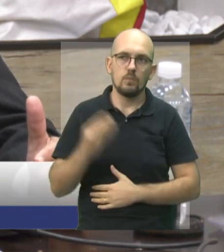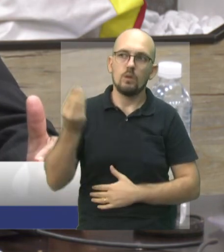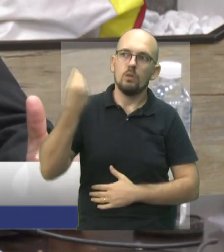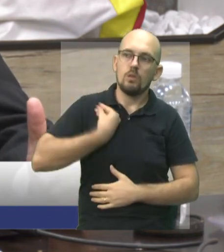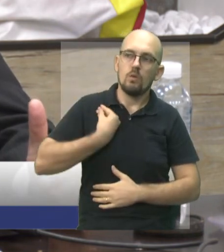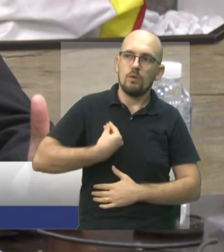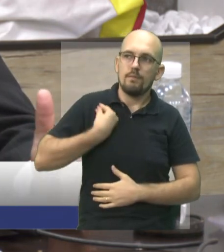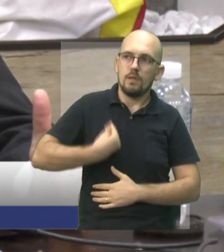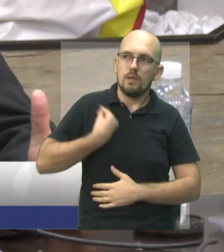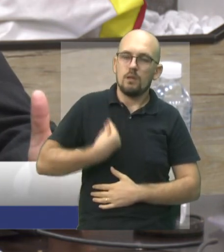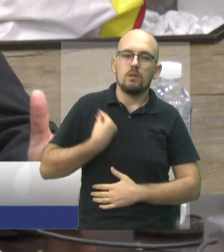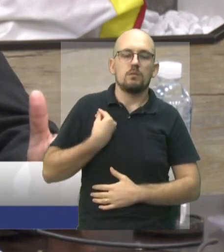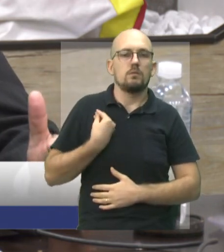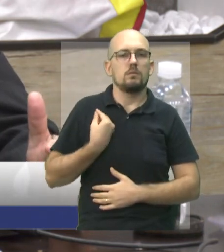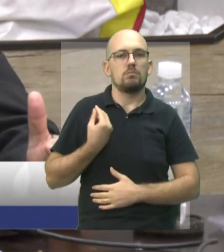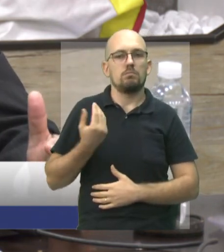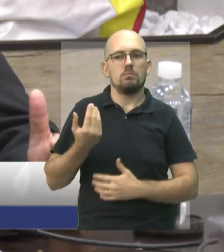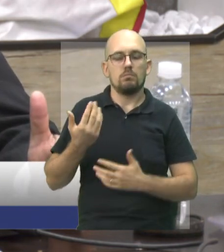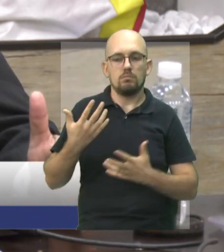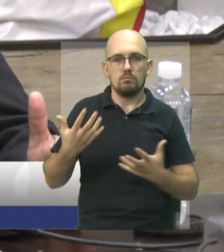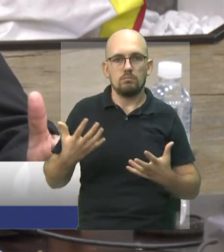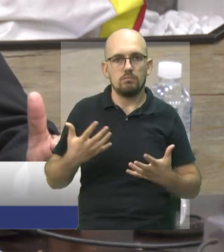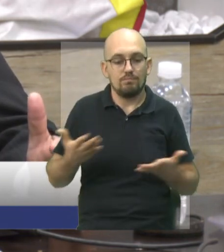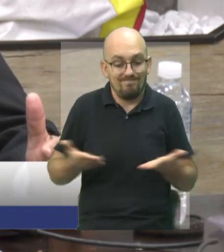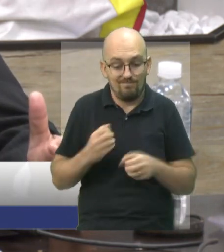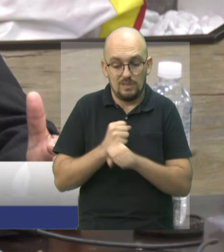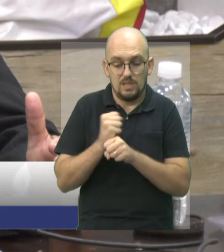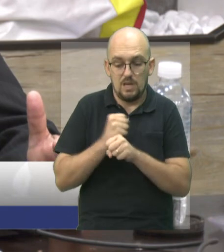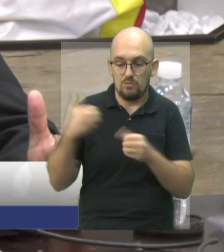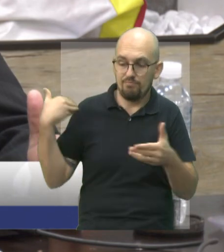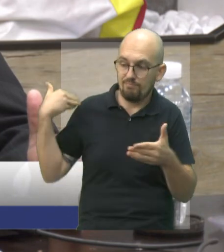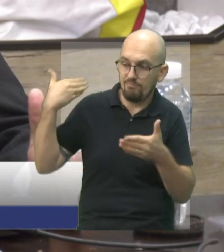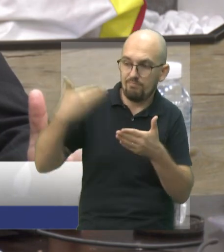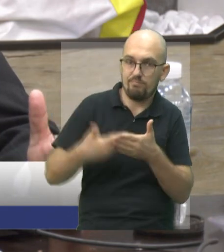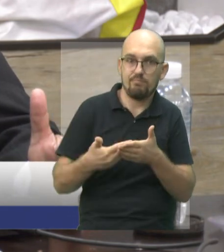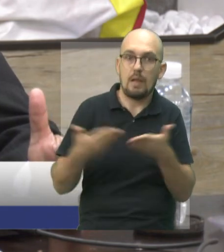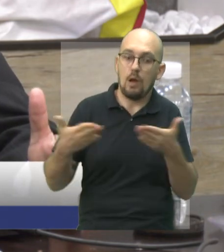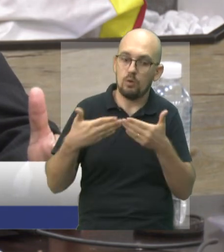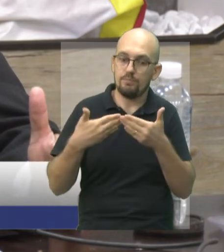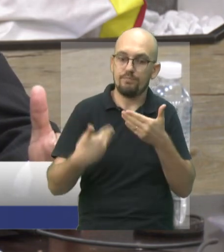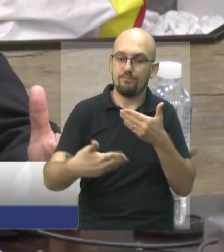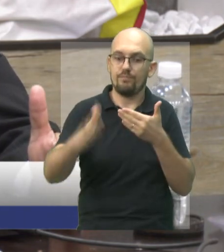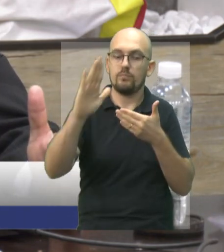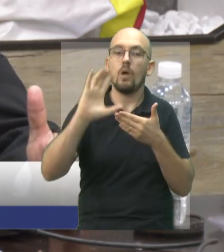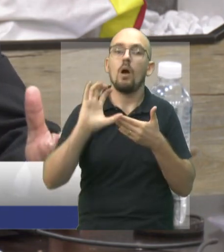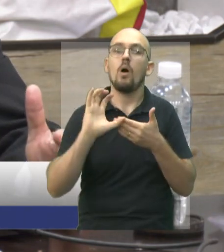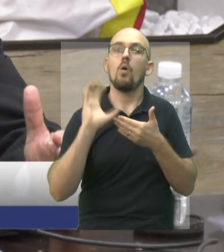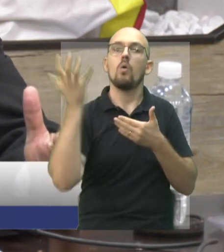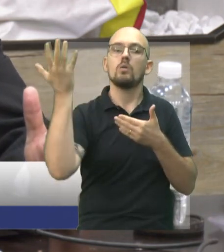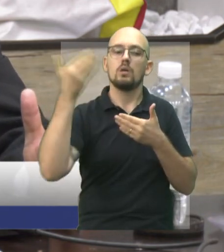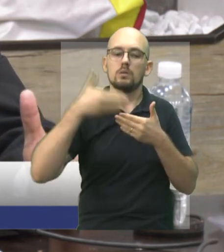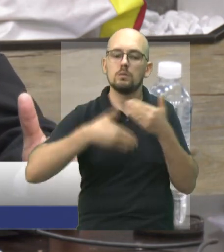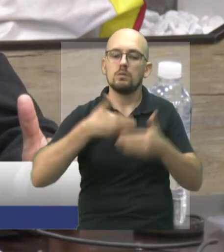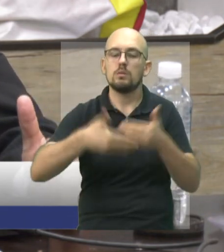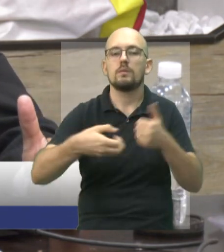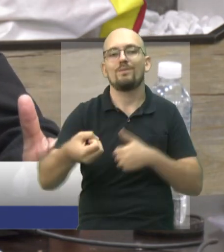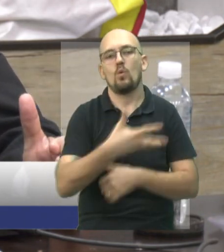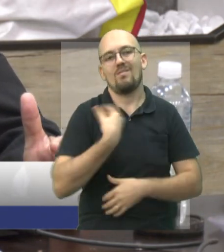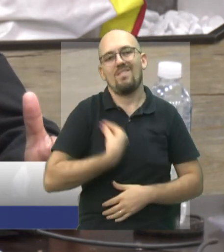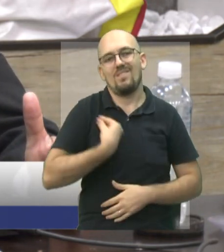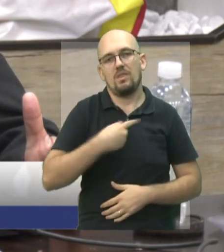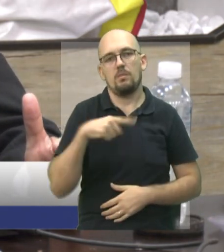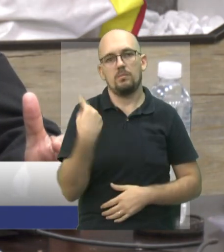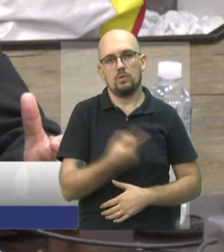vida, por tudo que nós passamos nesse ano, e esperar agora que tudo que aconteça, uma vida nova para a